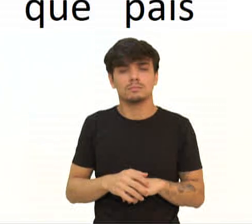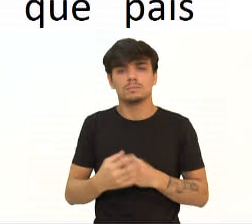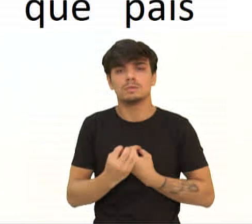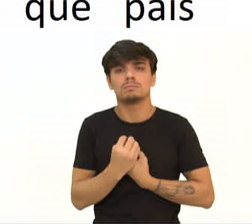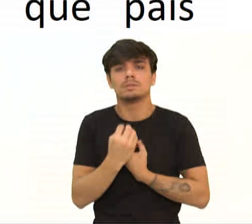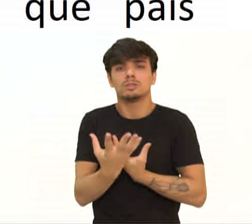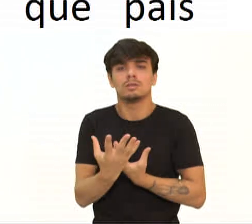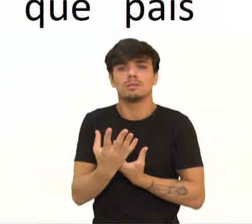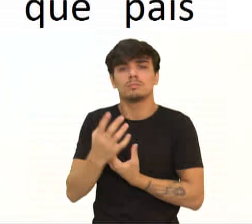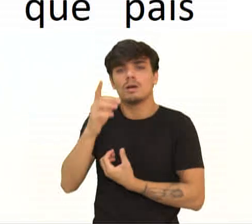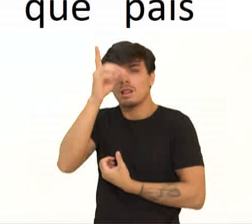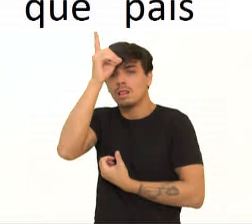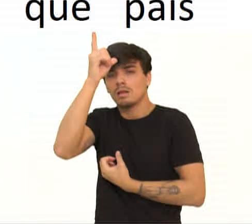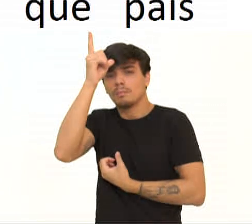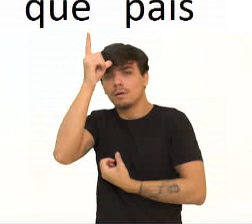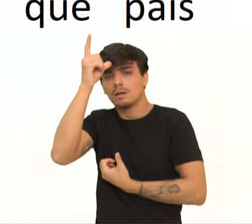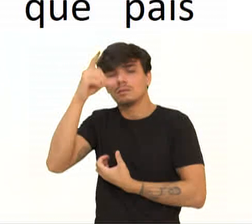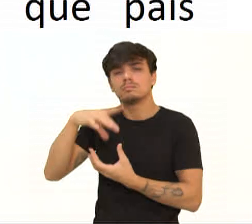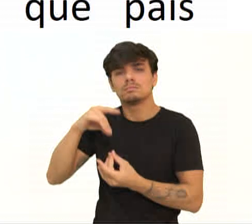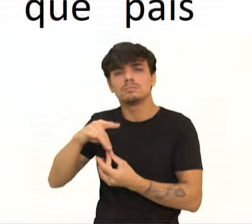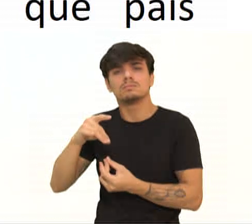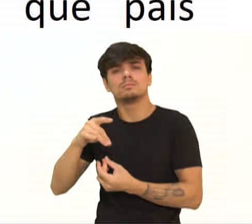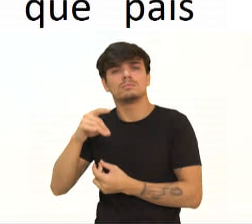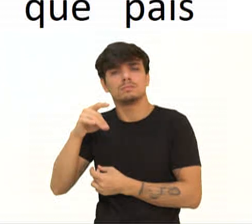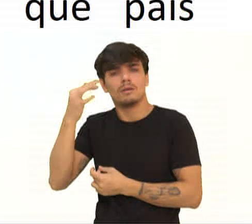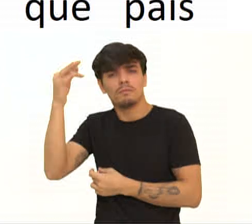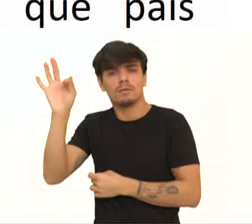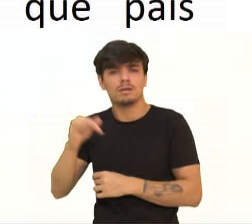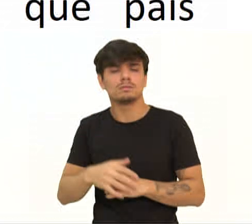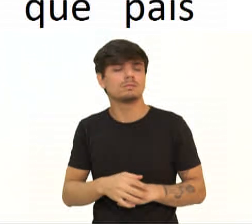pouco o pontilhismo, que a gente já viu também em outra aula.